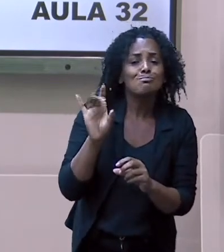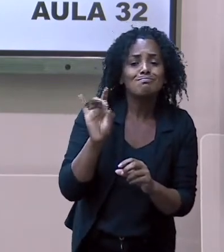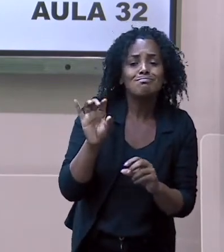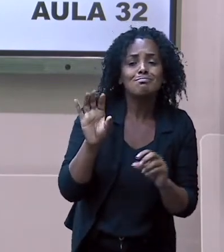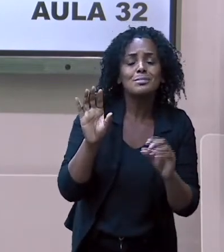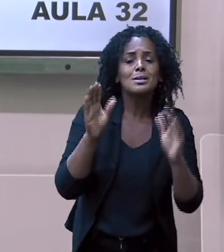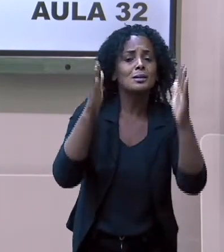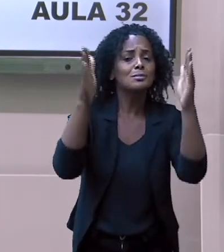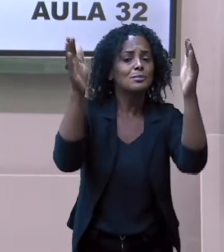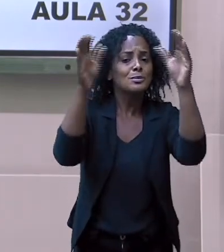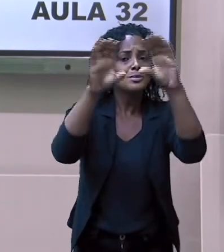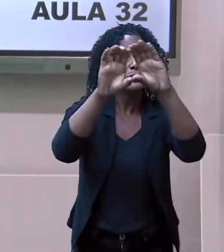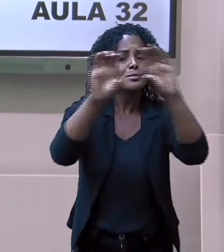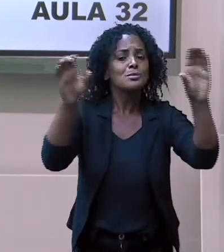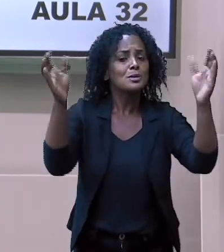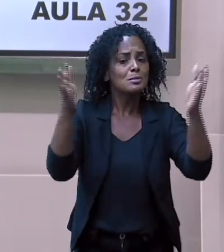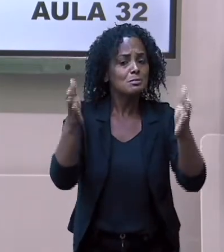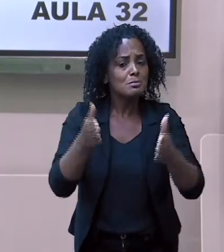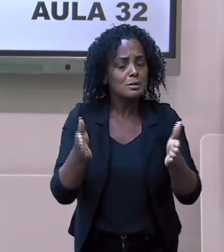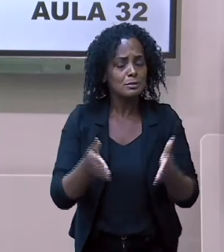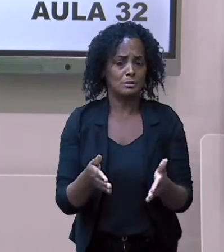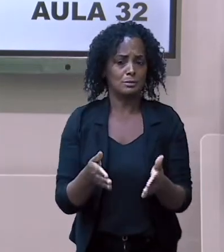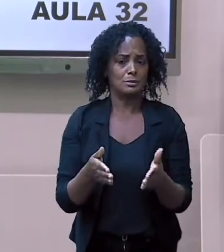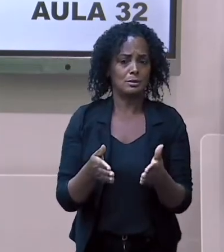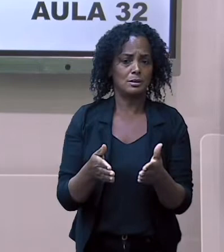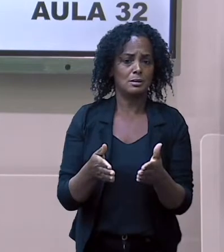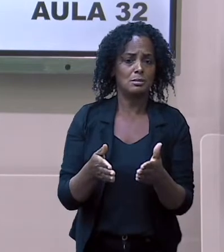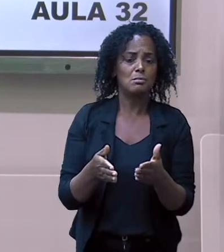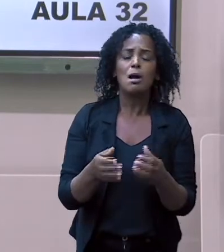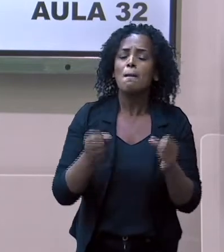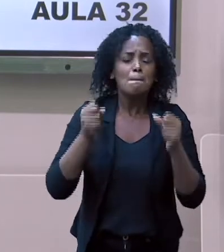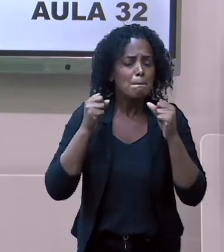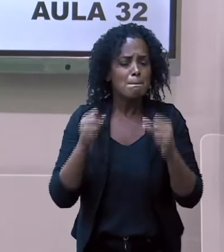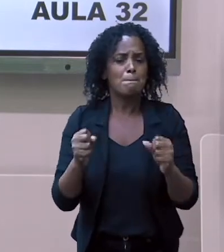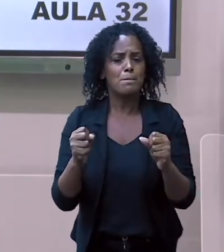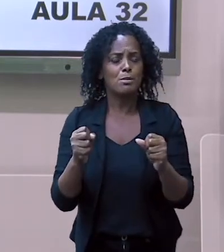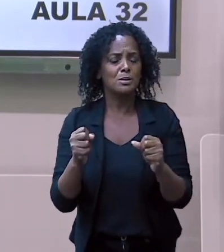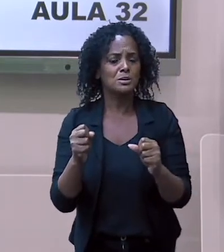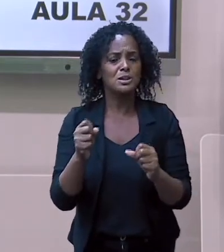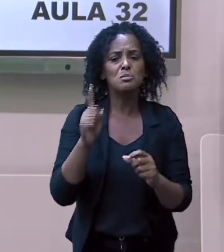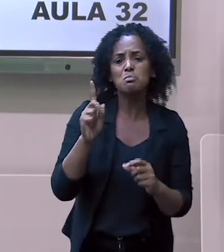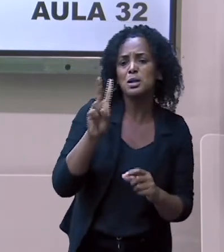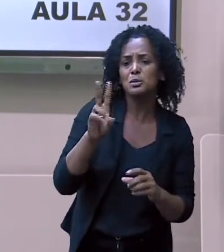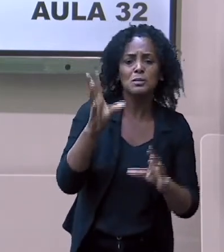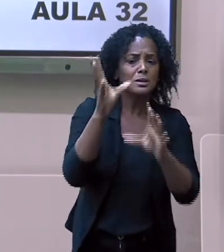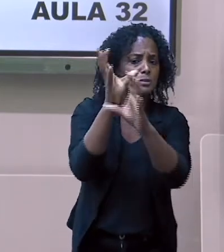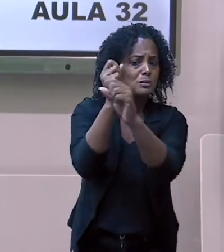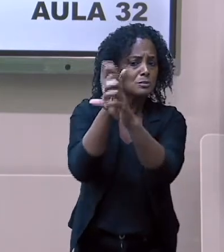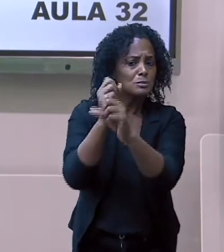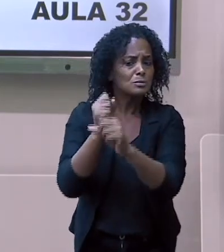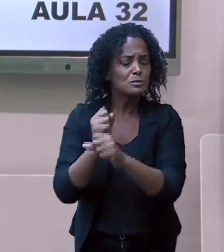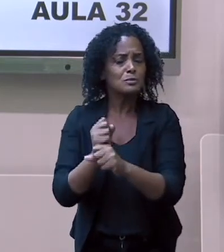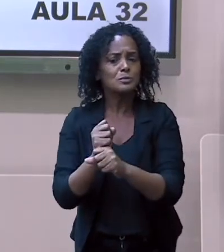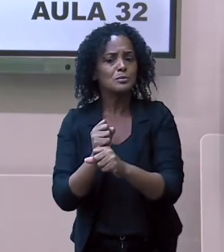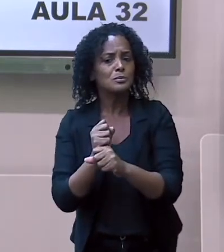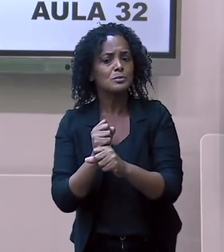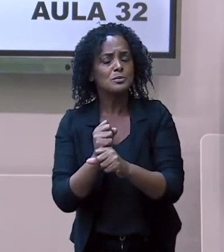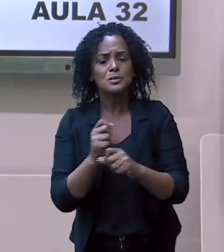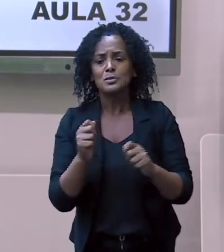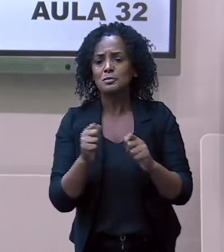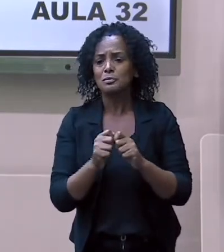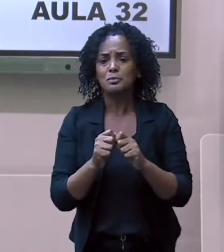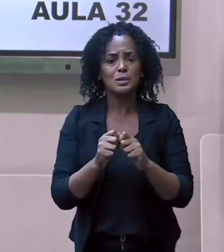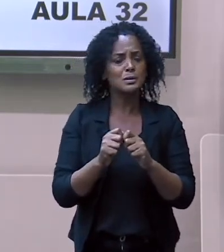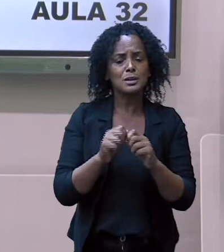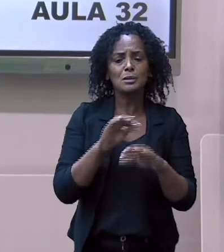seja, poderemos trabalhar duas ou mais operações na matemática resolvendo dentro de uma